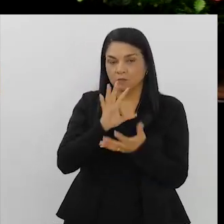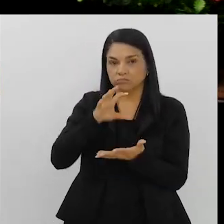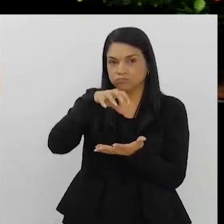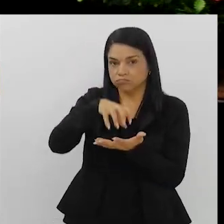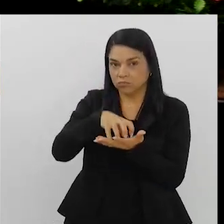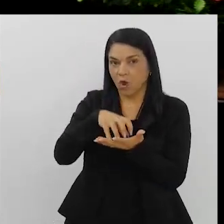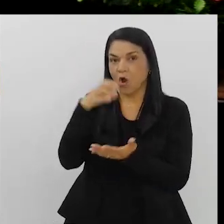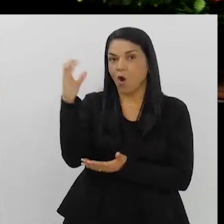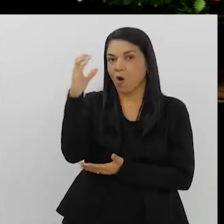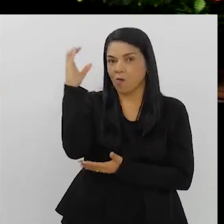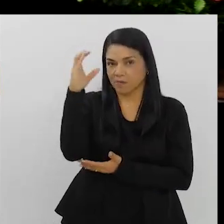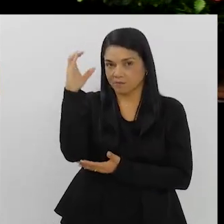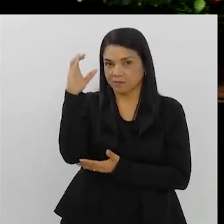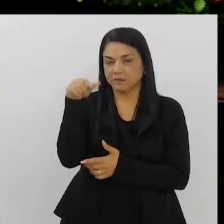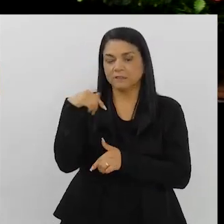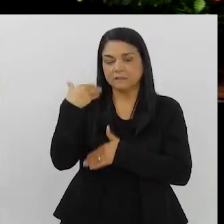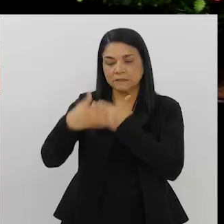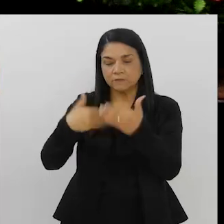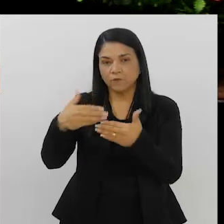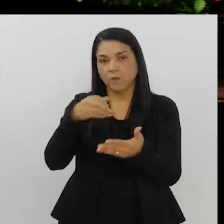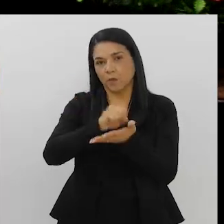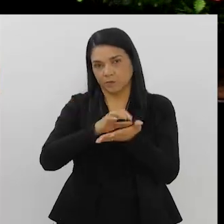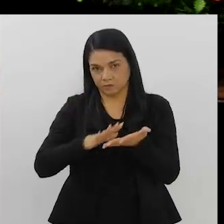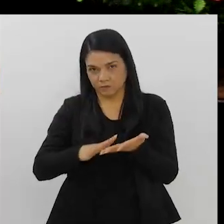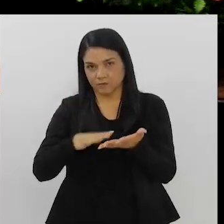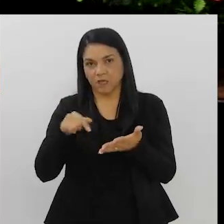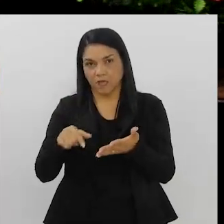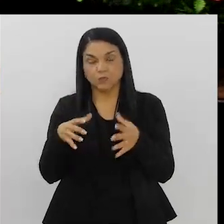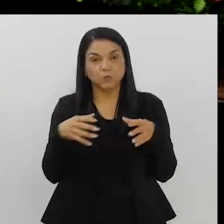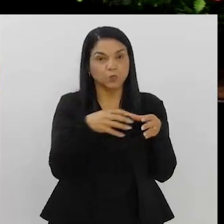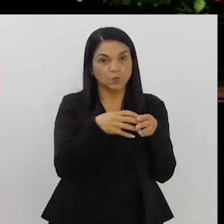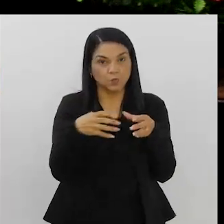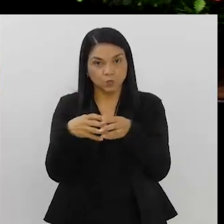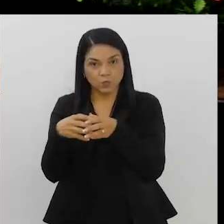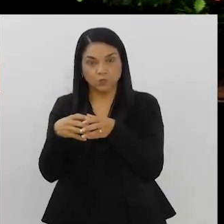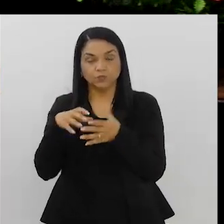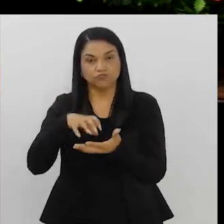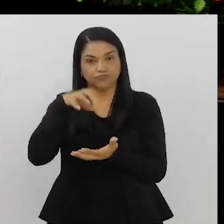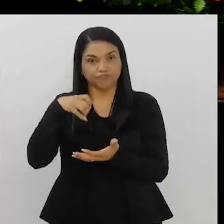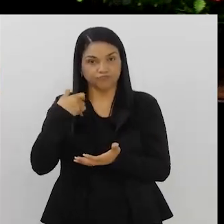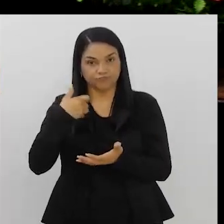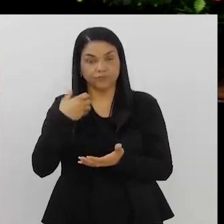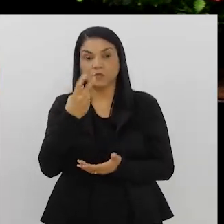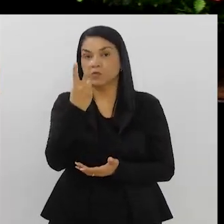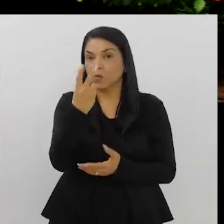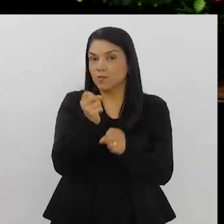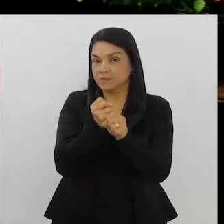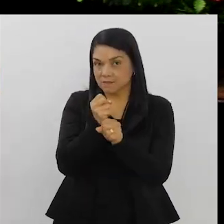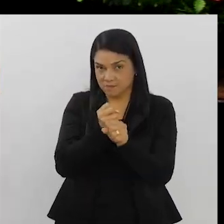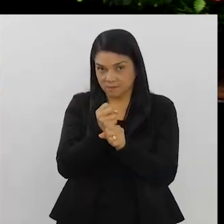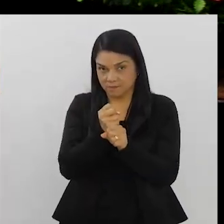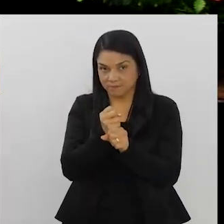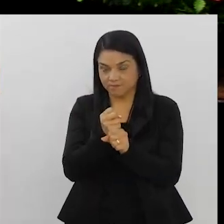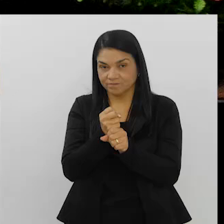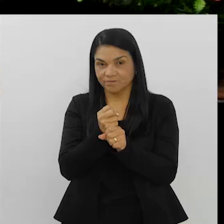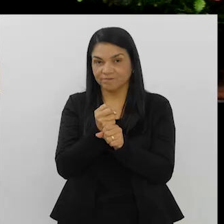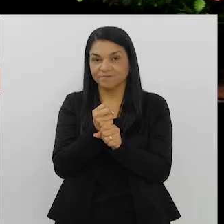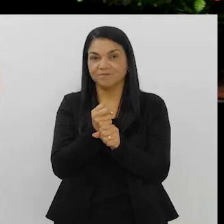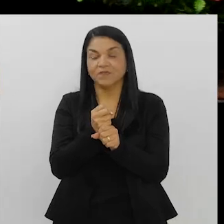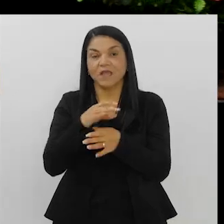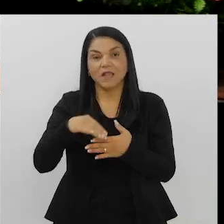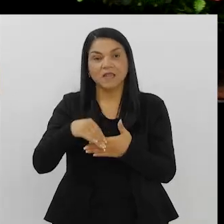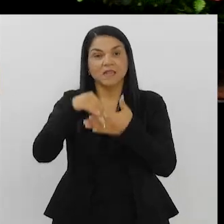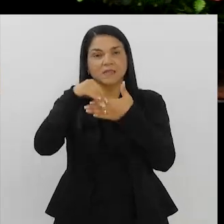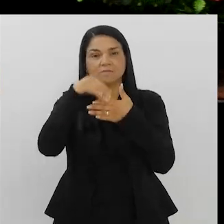Copacabana, né, desenvolvendo as atividades ali com os grupos de idosos, e há 2 anos estou, né, líder